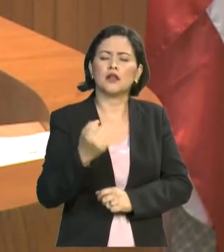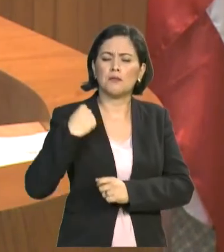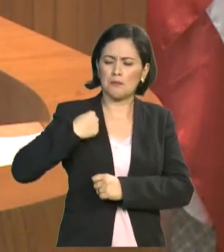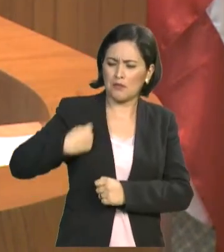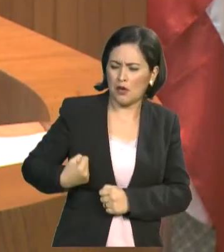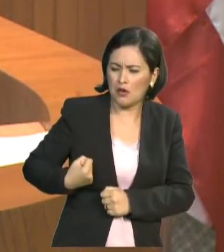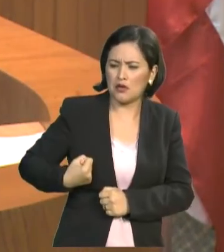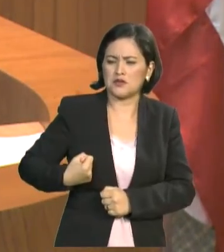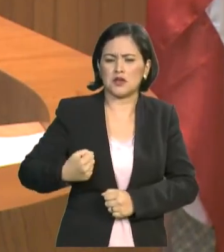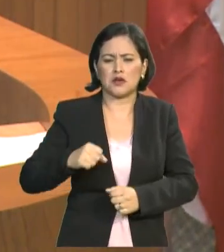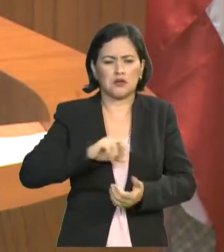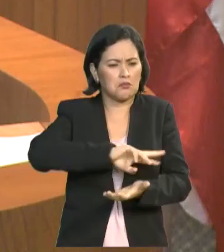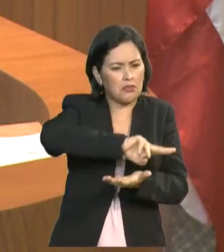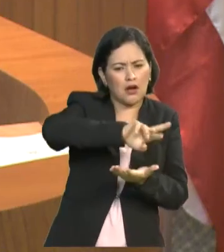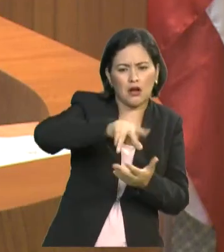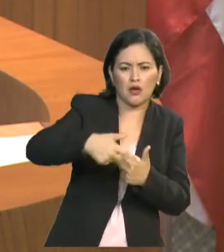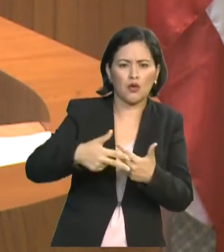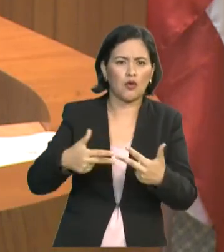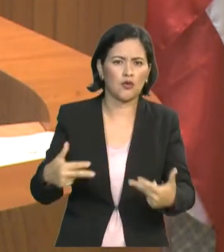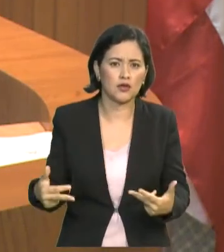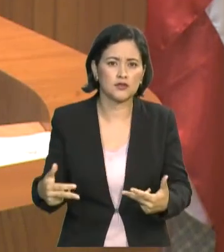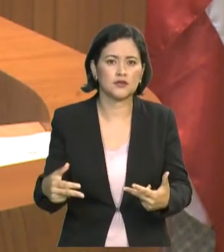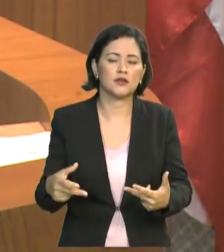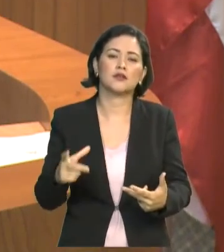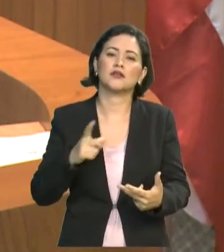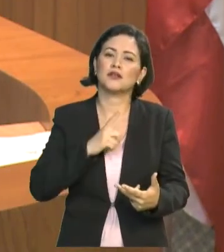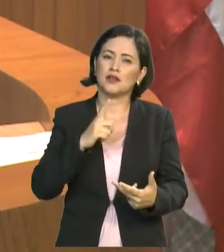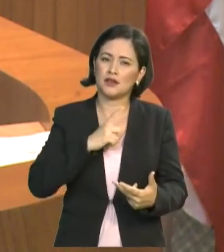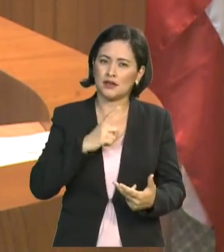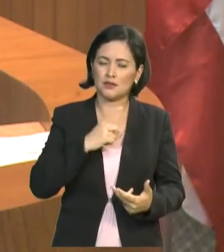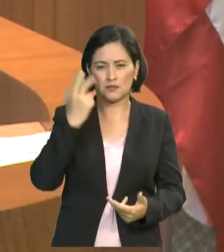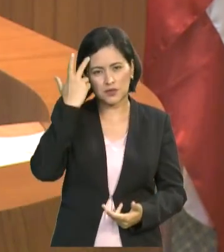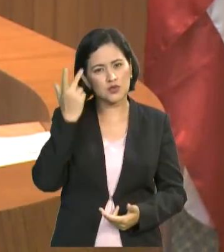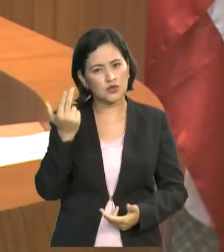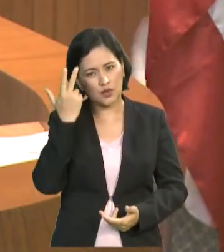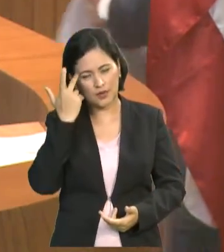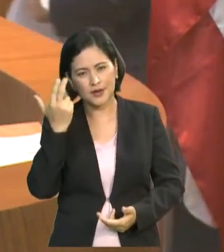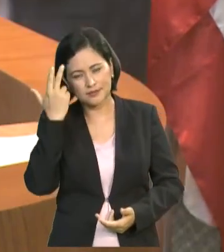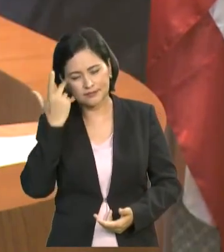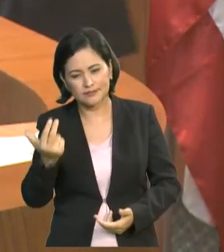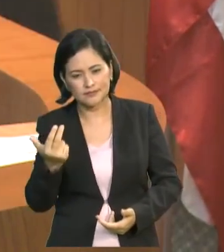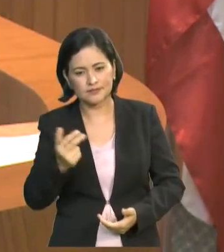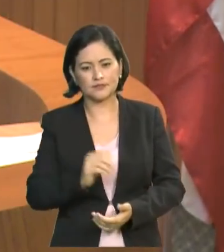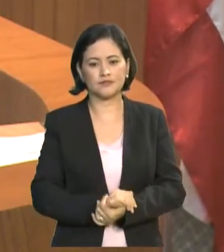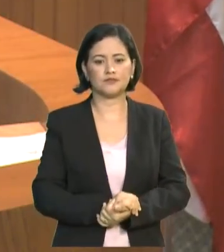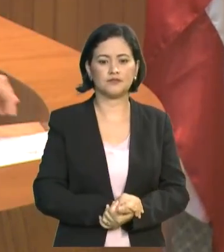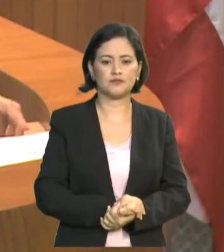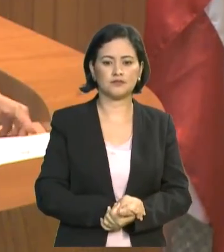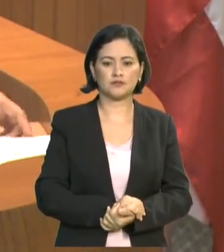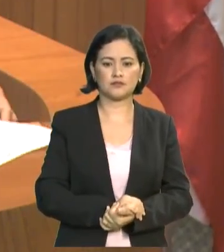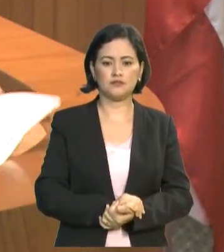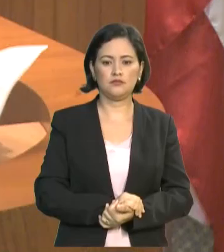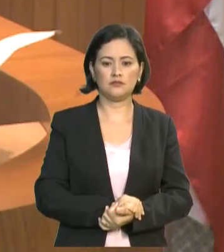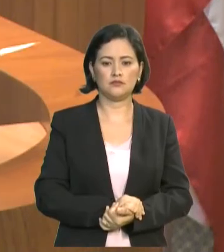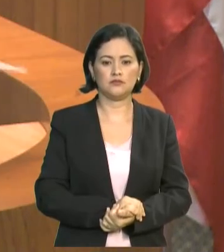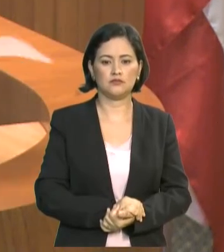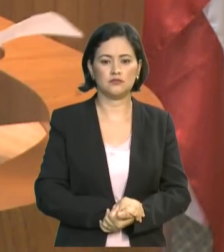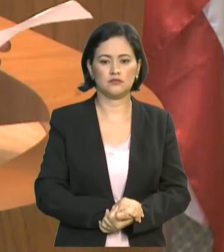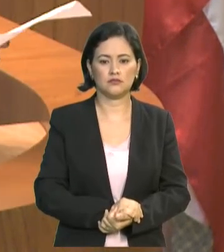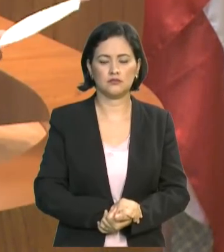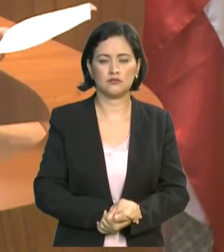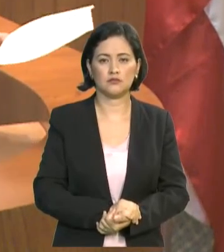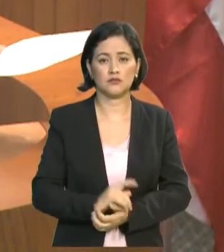história dessa penada, dessa mulher que está cumprindo pena. Vou estar dividindo com vocês todas